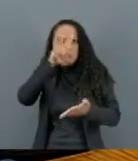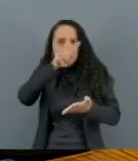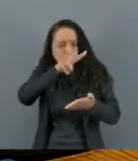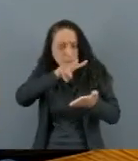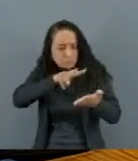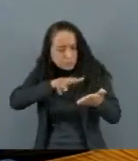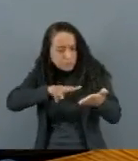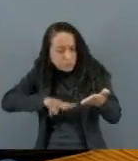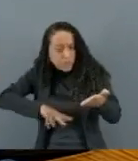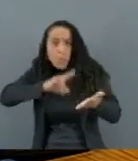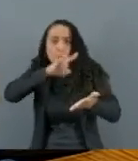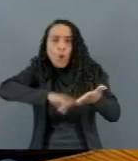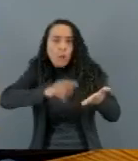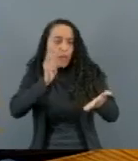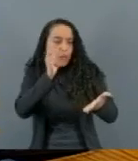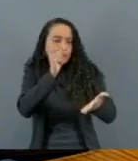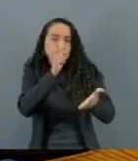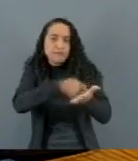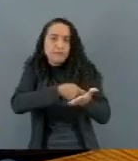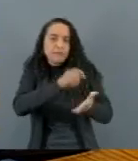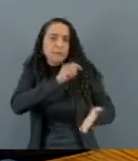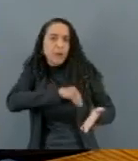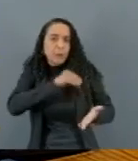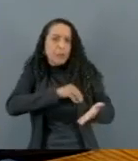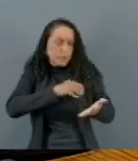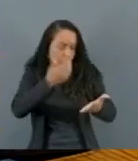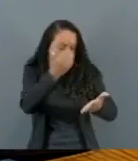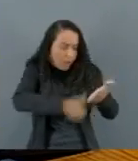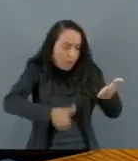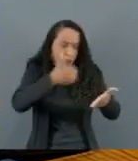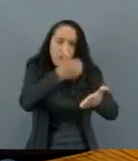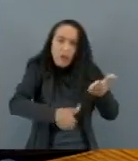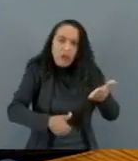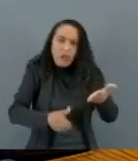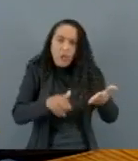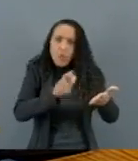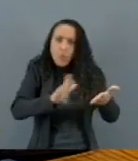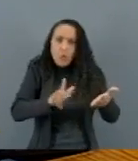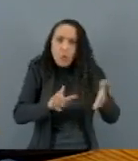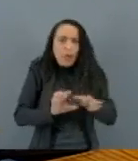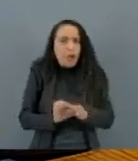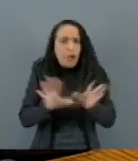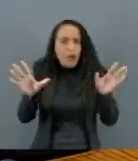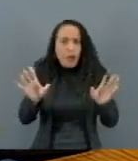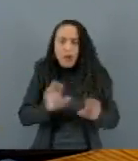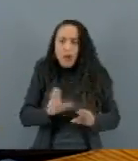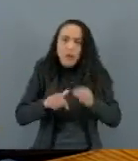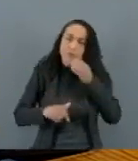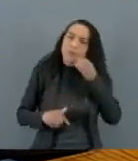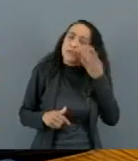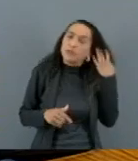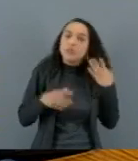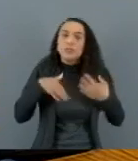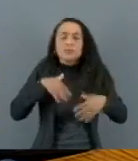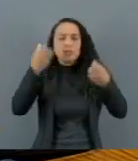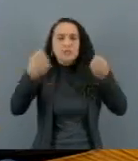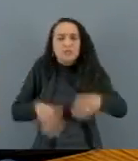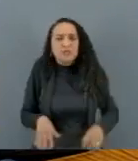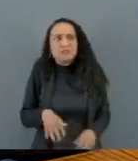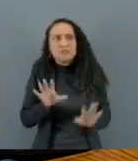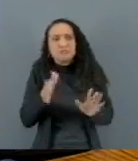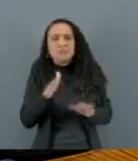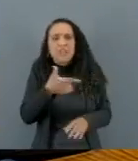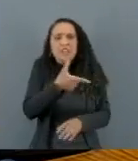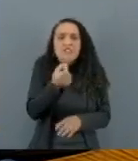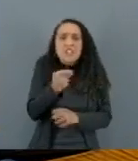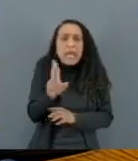seu contra-cheque e verificar que o desconto que está acontecendo ali não foi o que ele permitiu. E nós estamos falando de tirar R$20 de